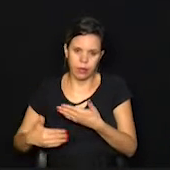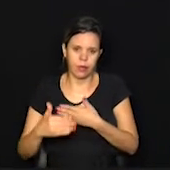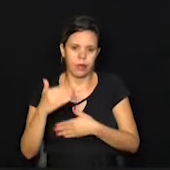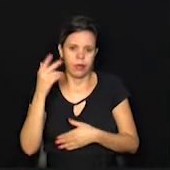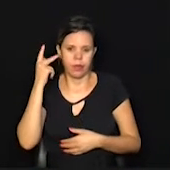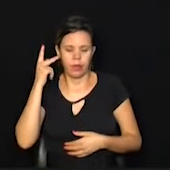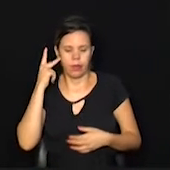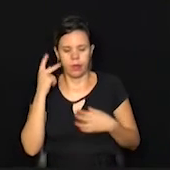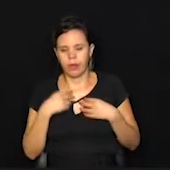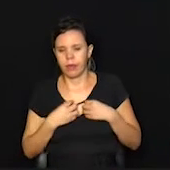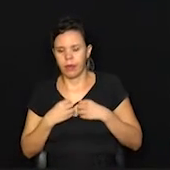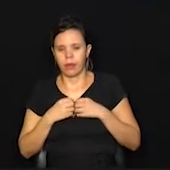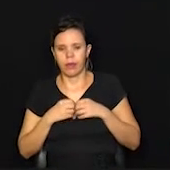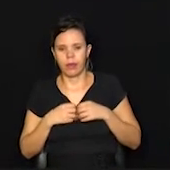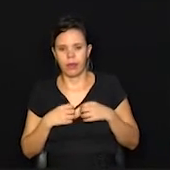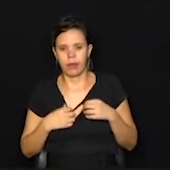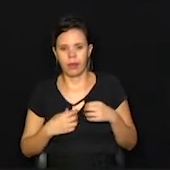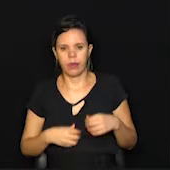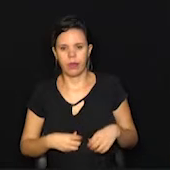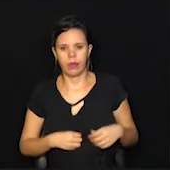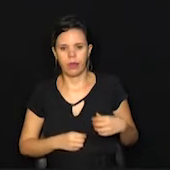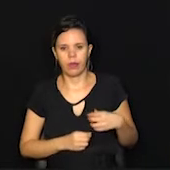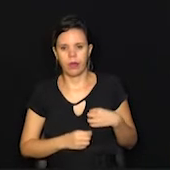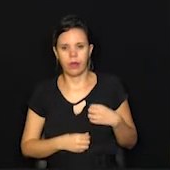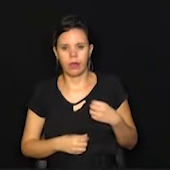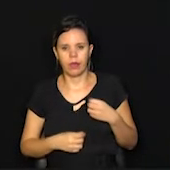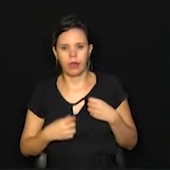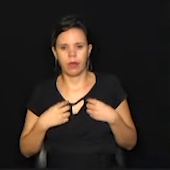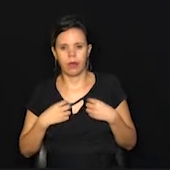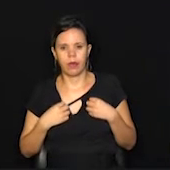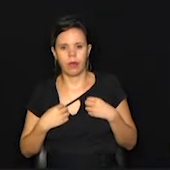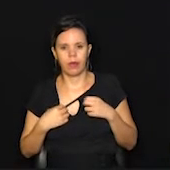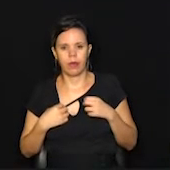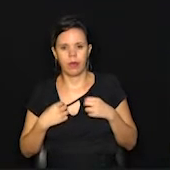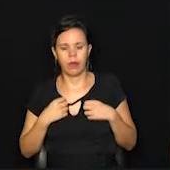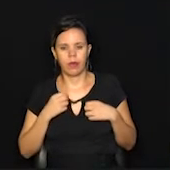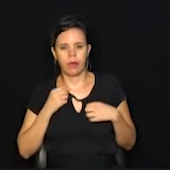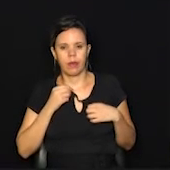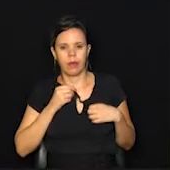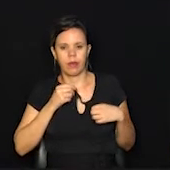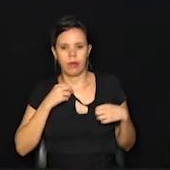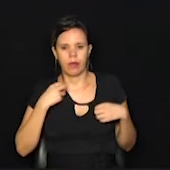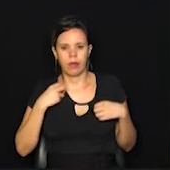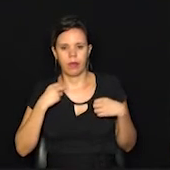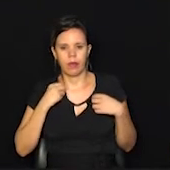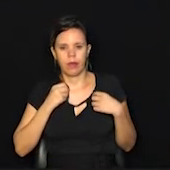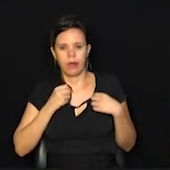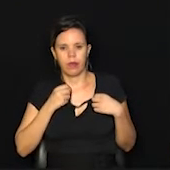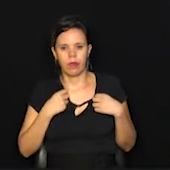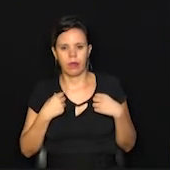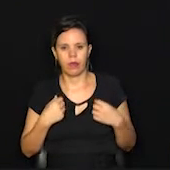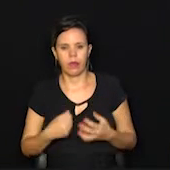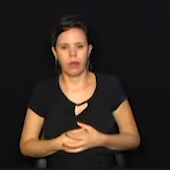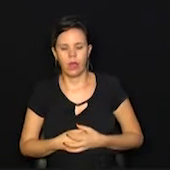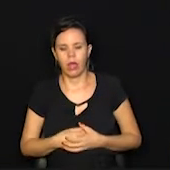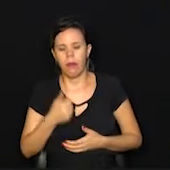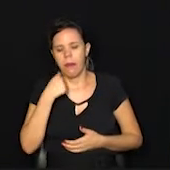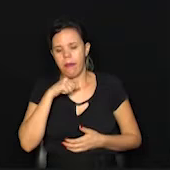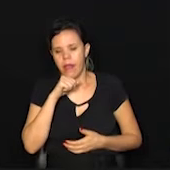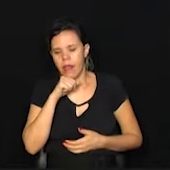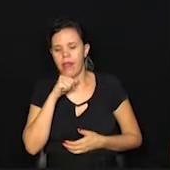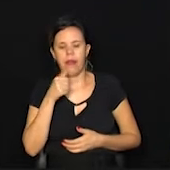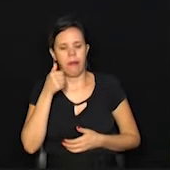Paulo e minha minha avó e ela esposa do meu avô que foi assassinado na Lapa